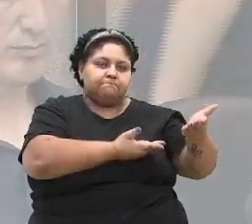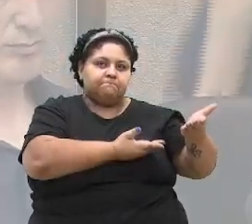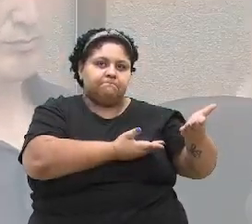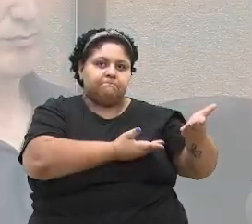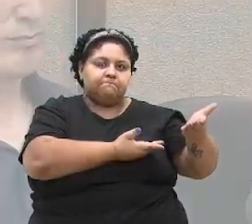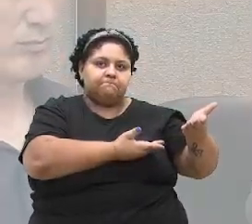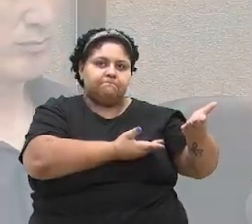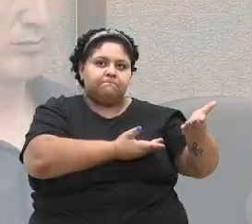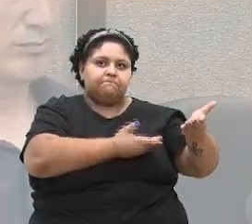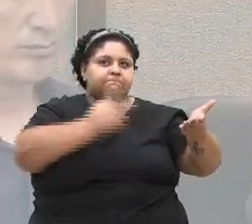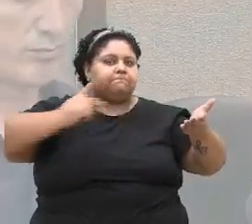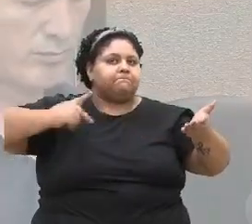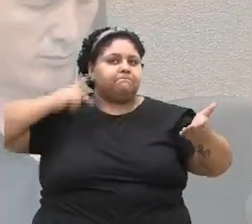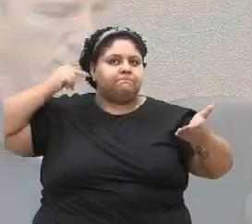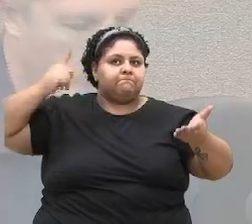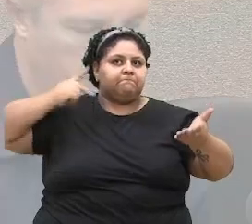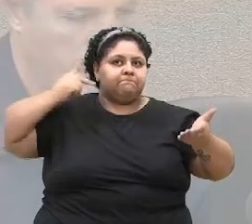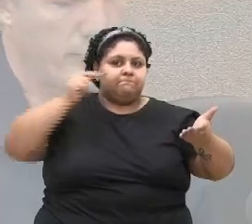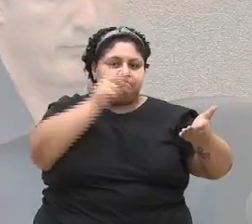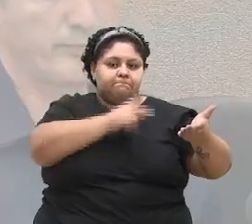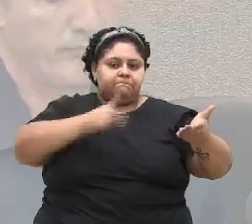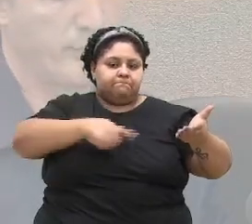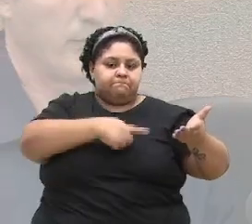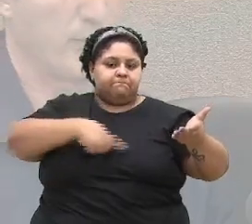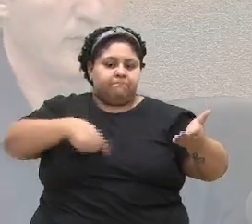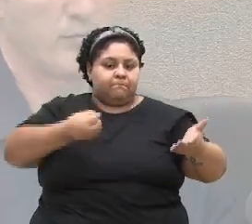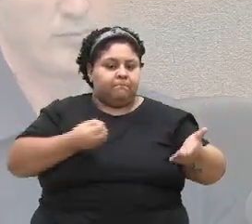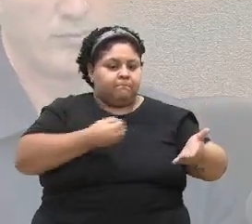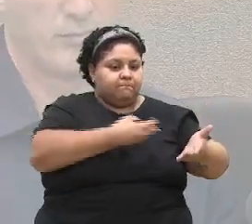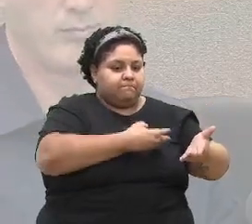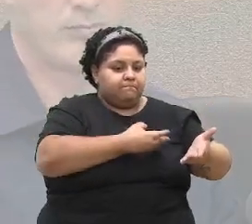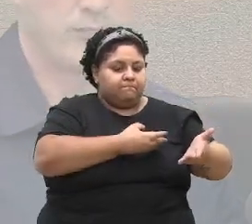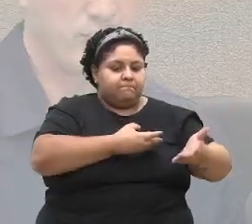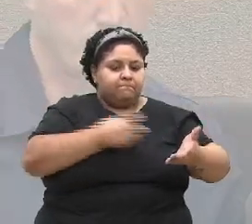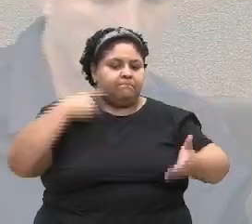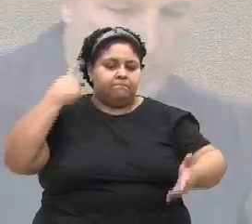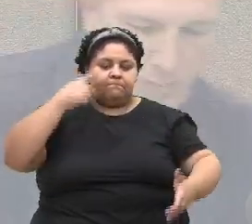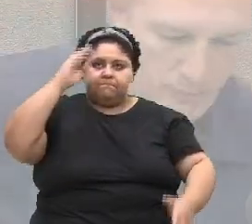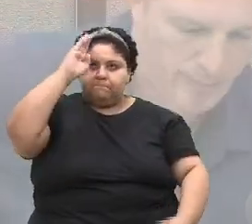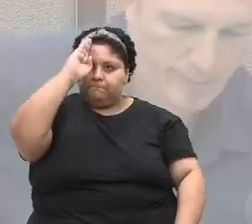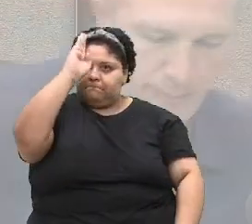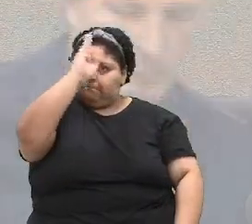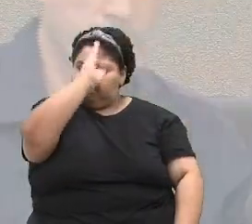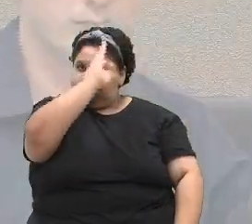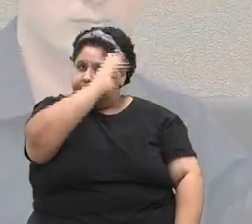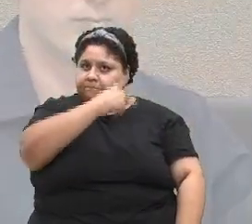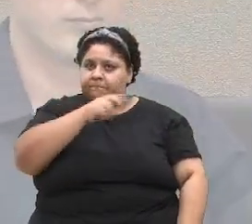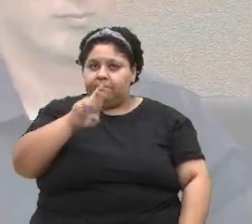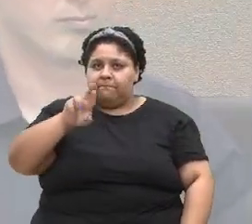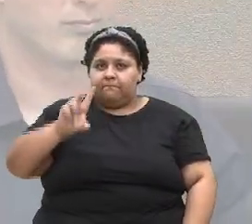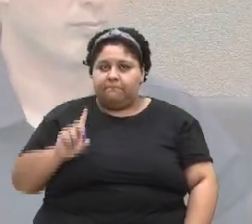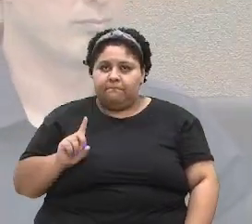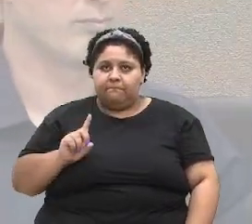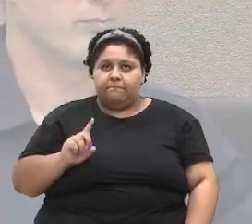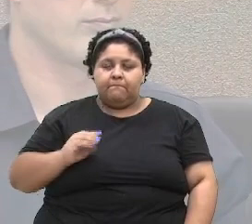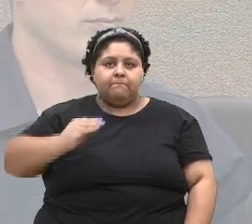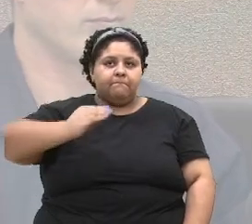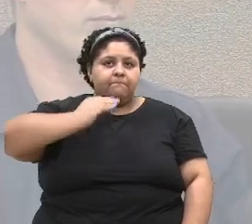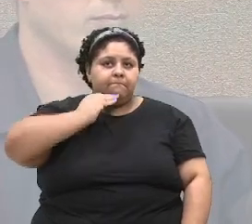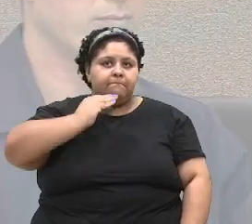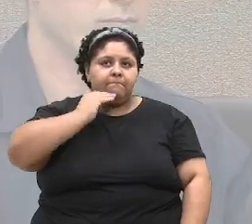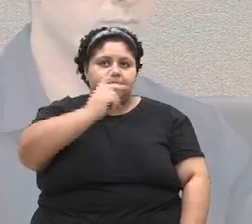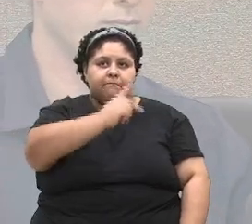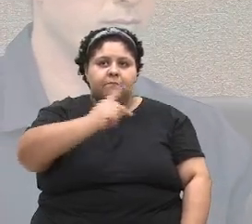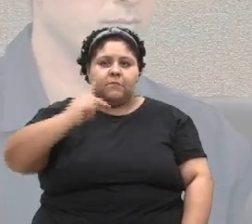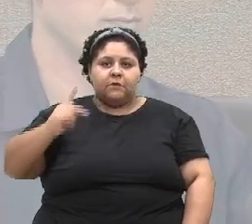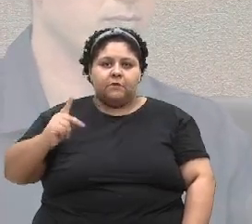eletronicamente. Vereador Ricardo Zanquim, do Novo, Adriano Bressan, PRD, Alexandre Bortoluz,